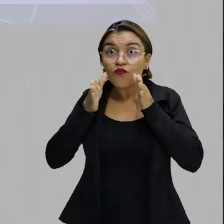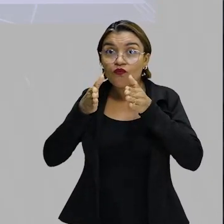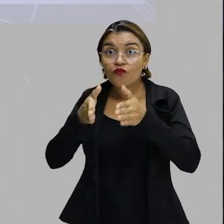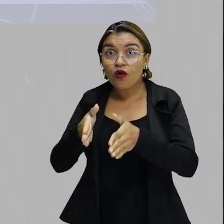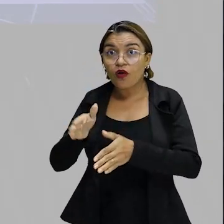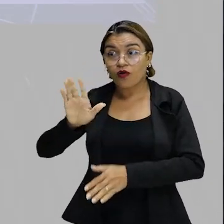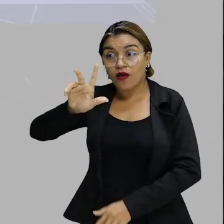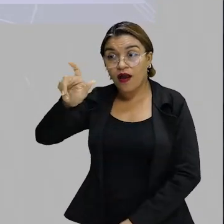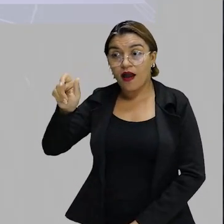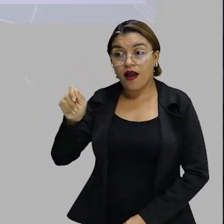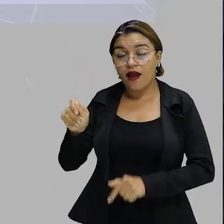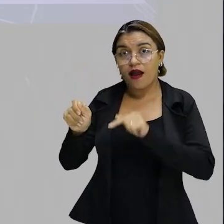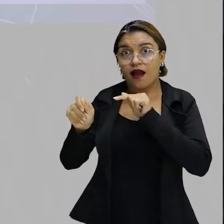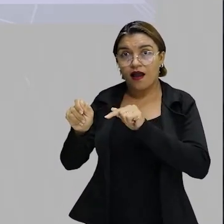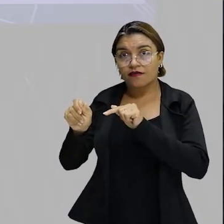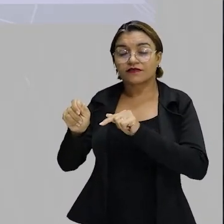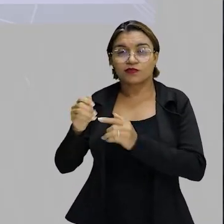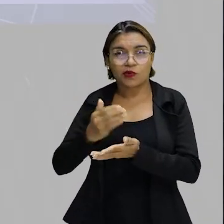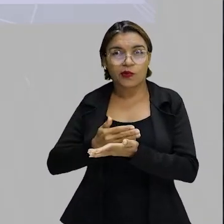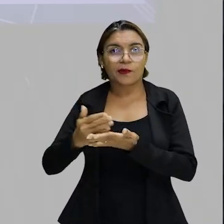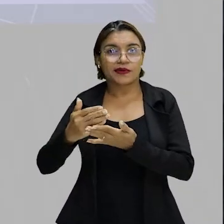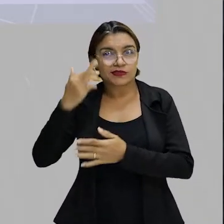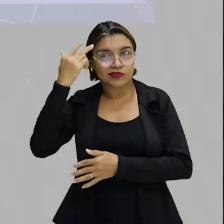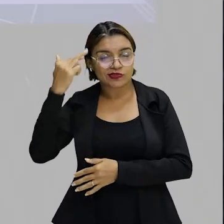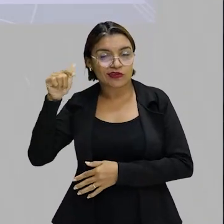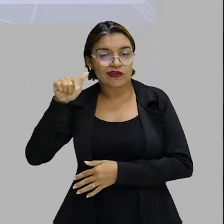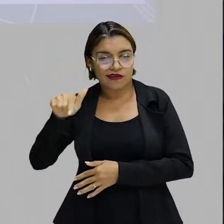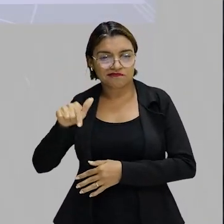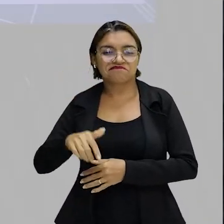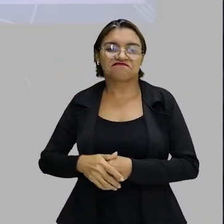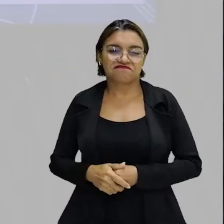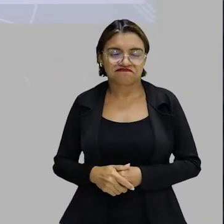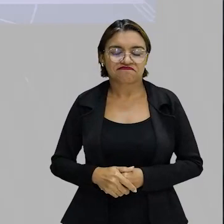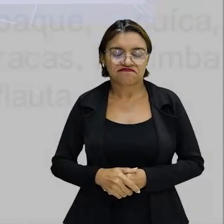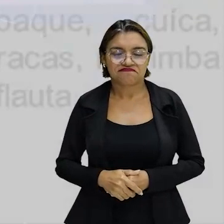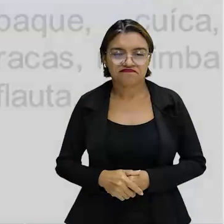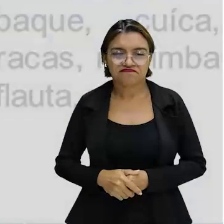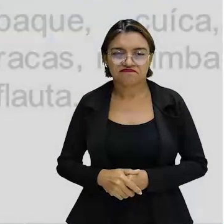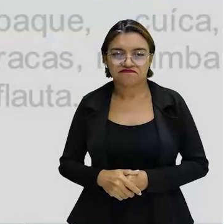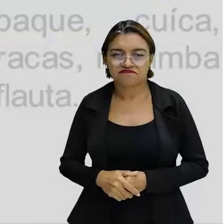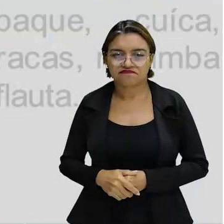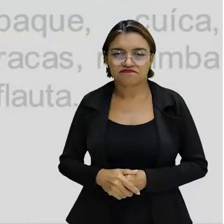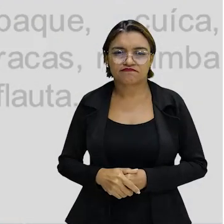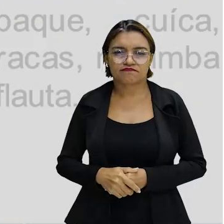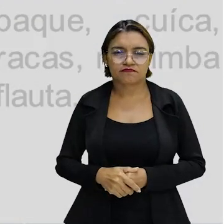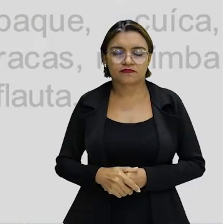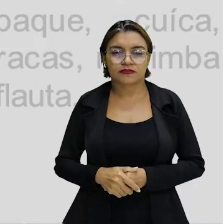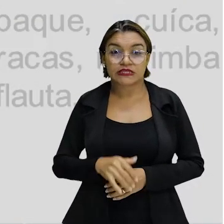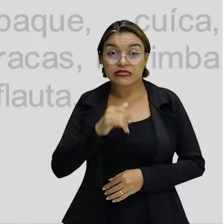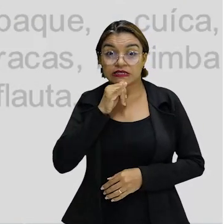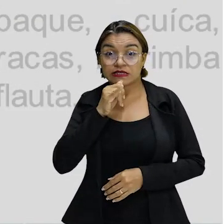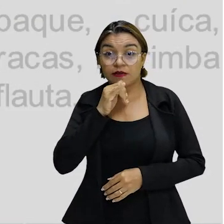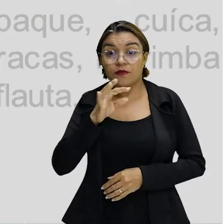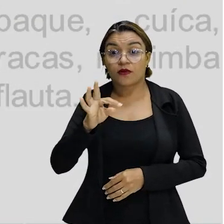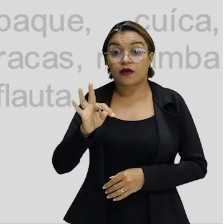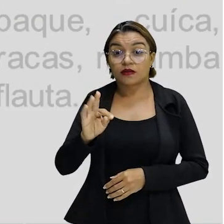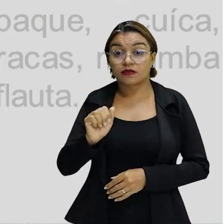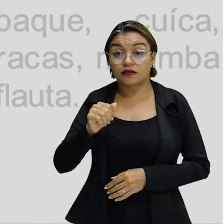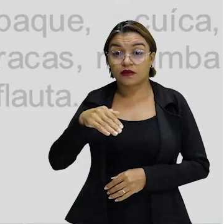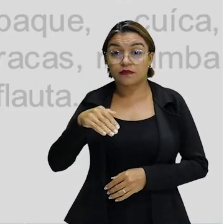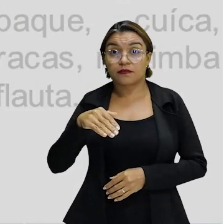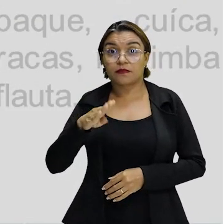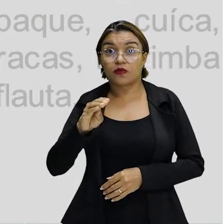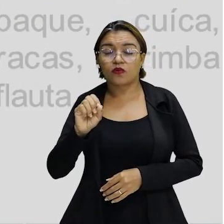não tem para onde correr. A gente começa a nossa história na África, certo? Eu falei aqui do tambor, ó. Junto ao berimbau, você sabe